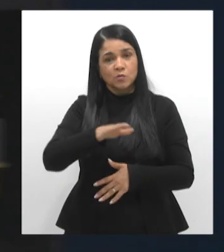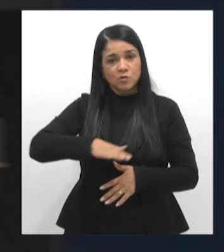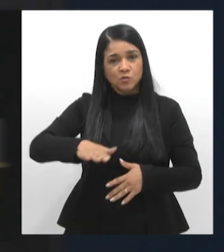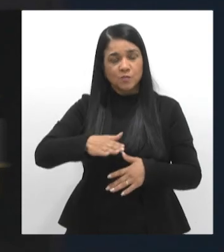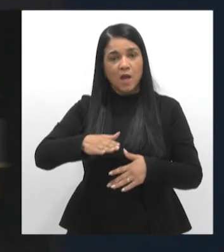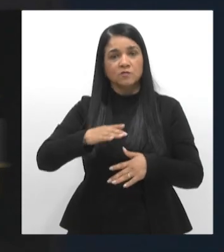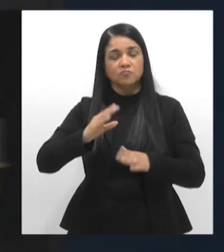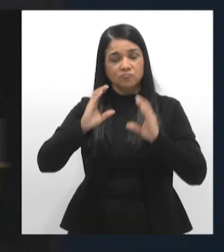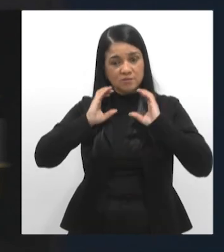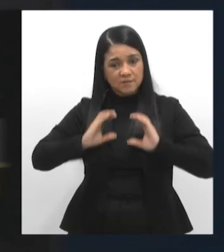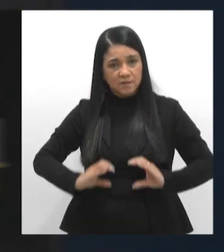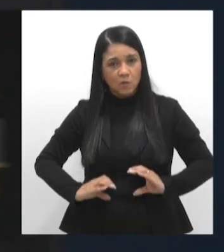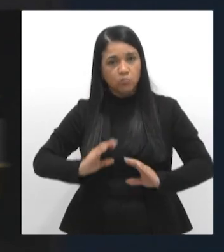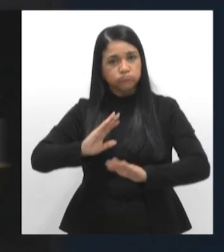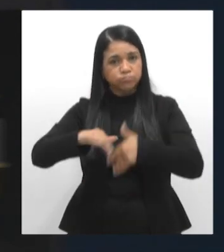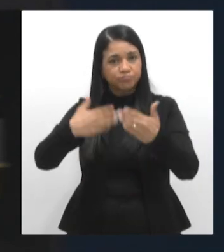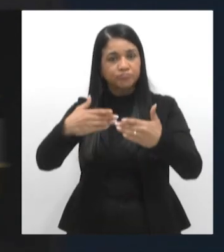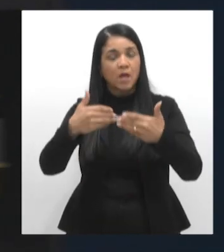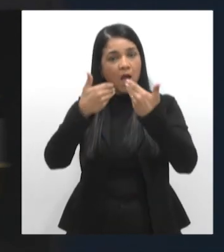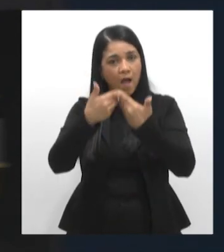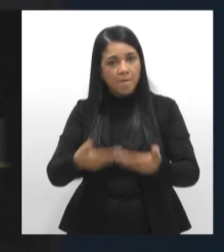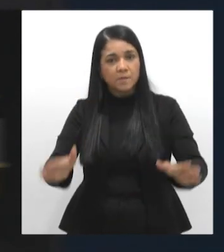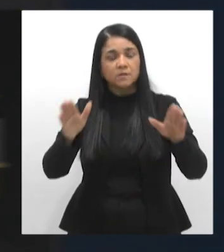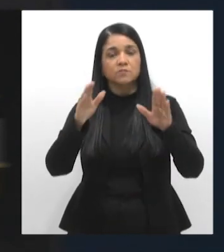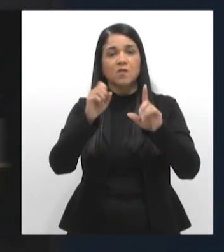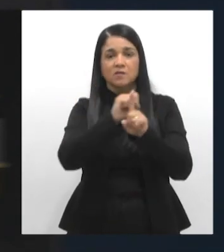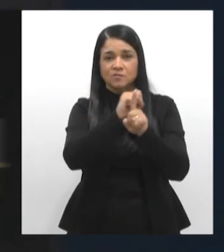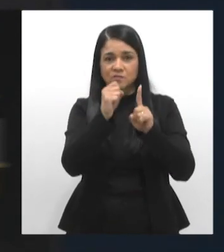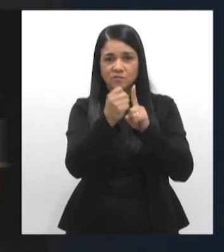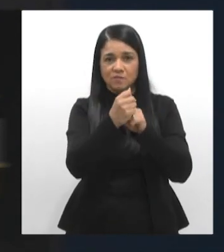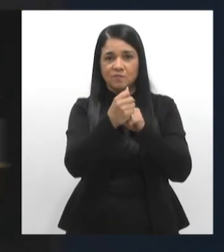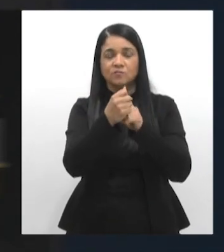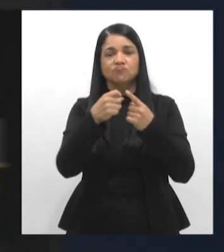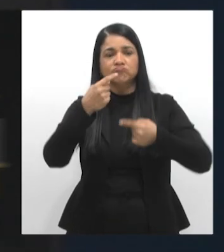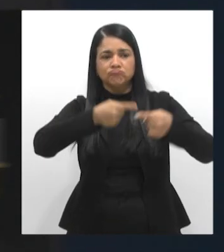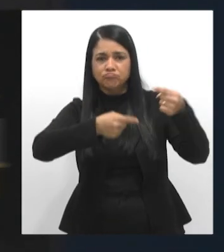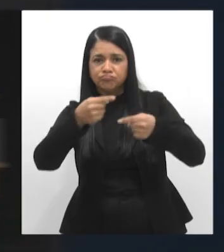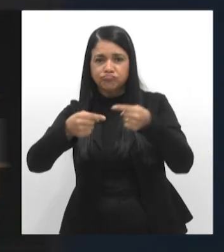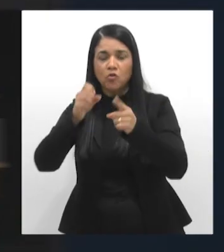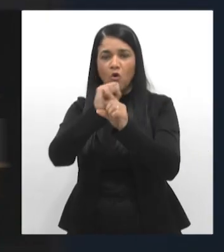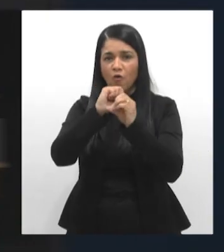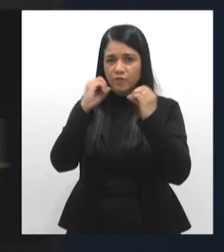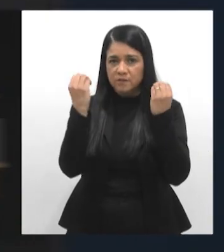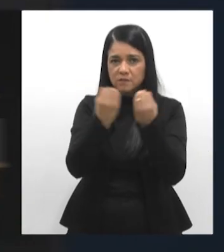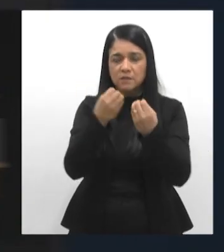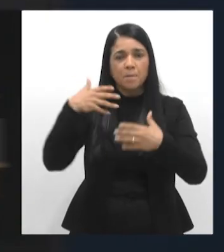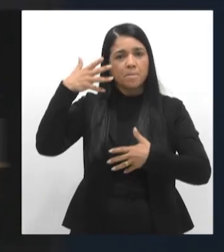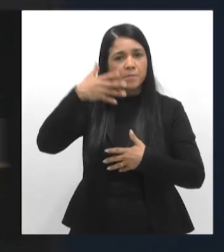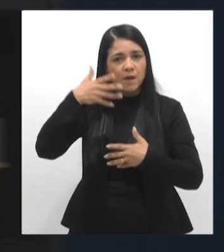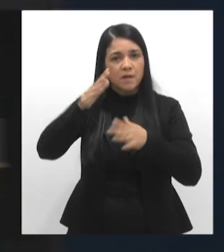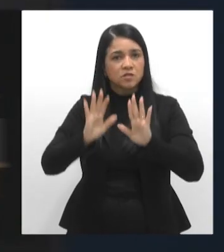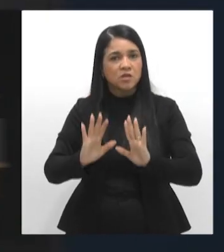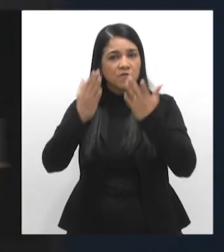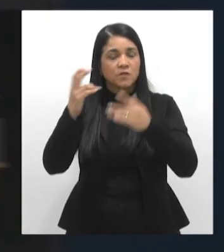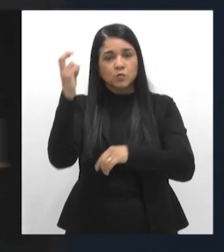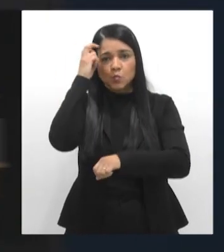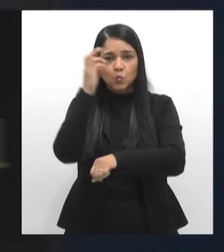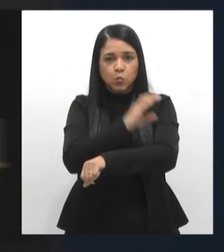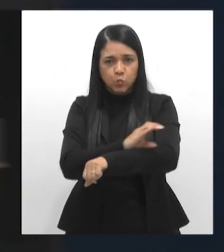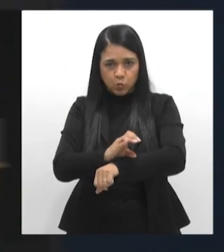cidadã, abrindo suas portas à sociedade por meio de debates, oficinas, palestras e eventos